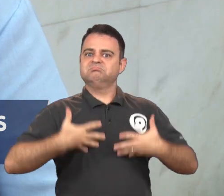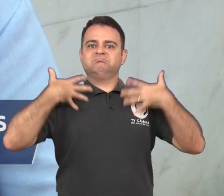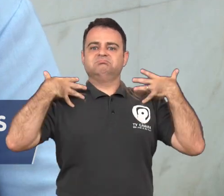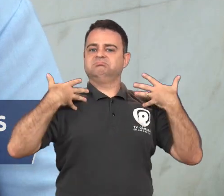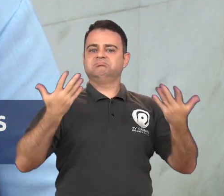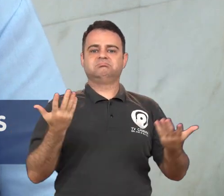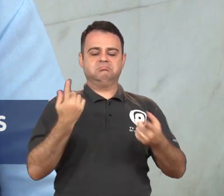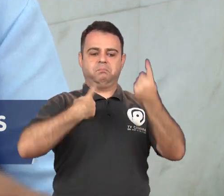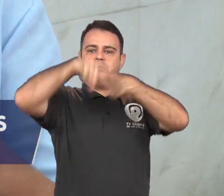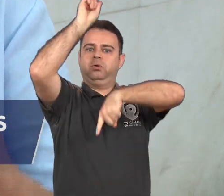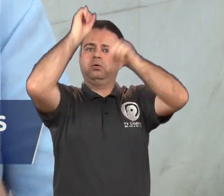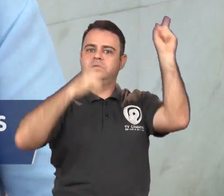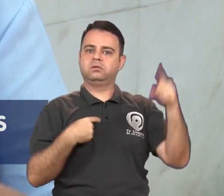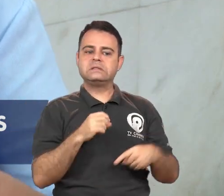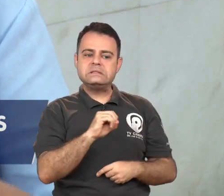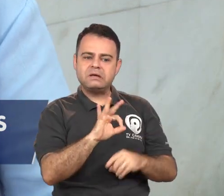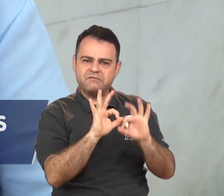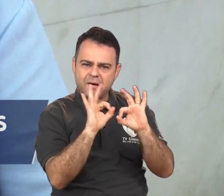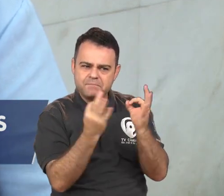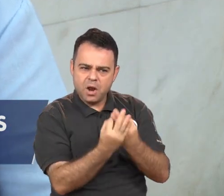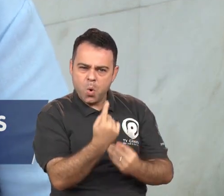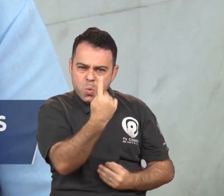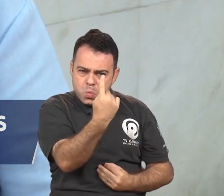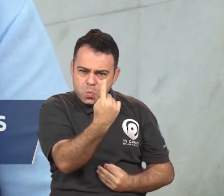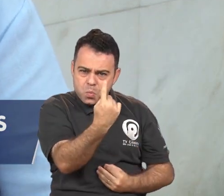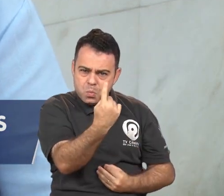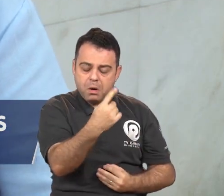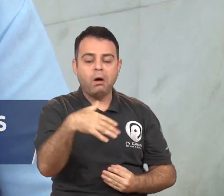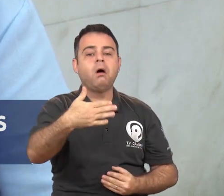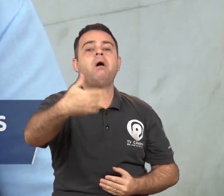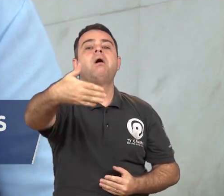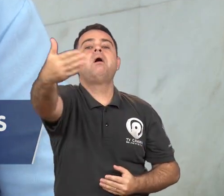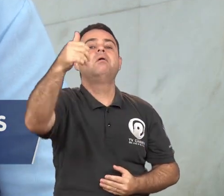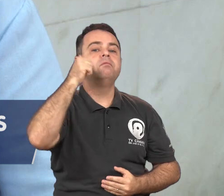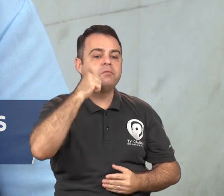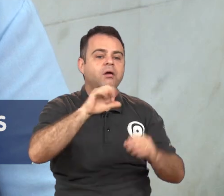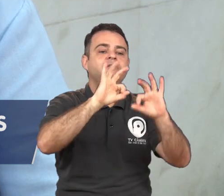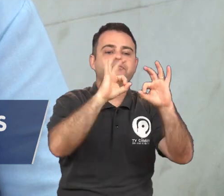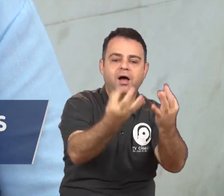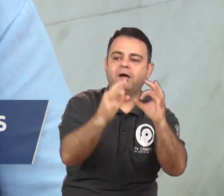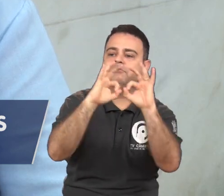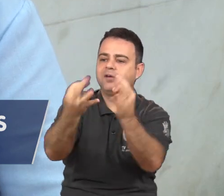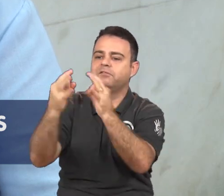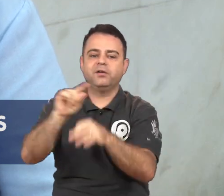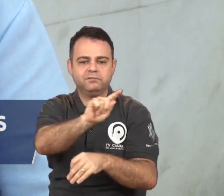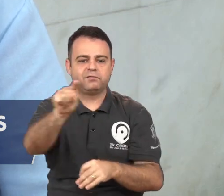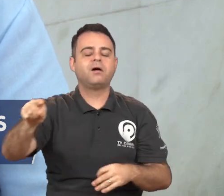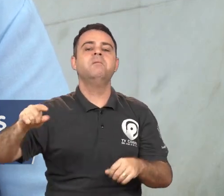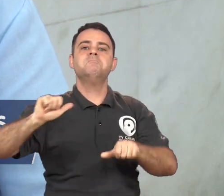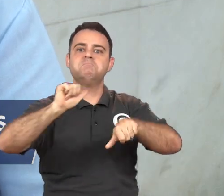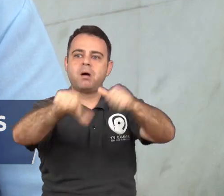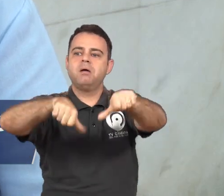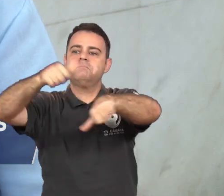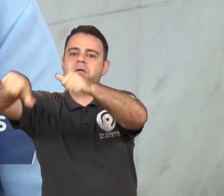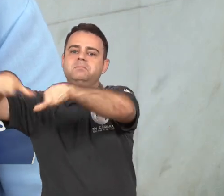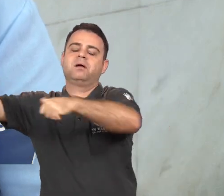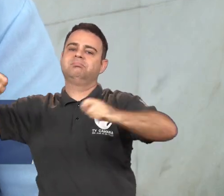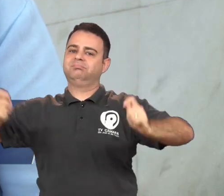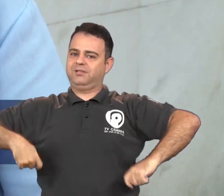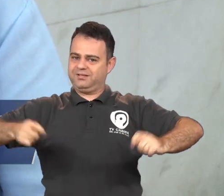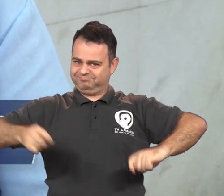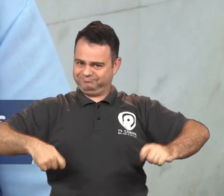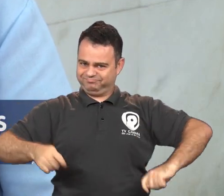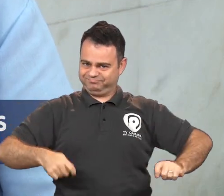numa família, isso já vai fazendo Isso repercute, né? Vai repercutindo. A gente precisa valorizar. E é